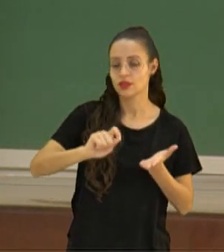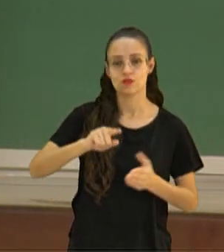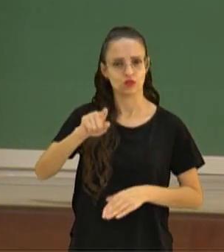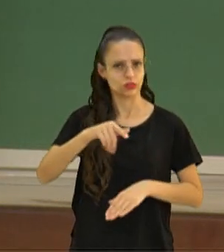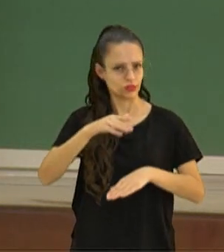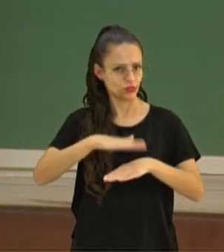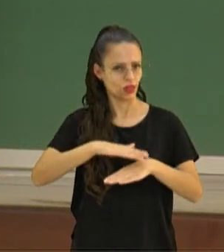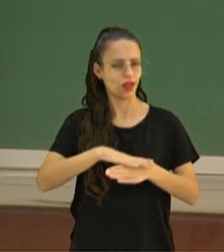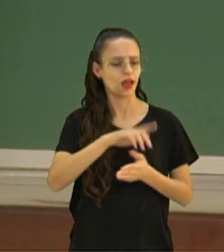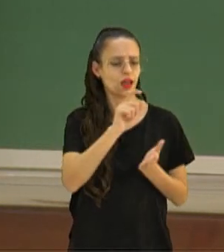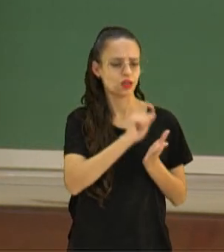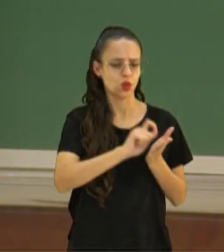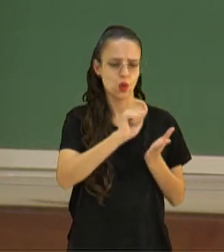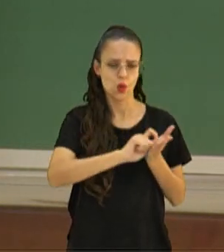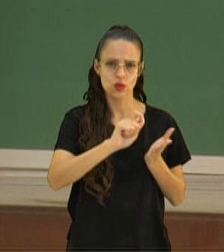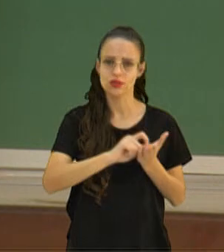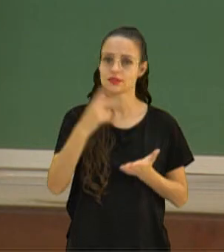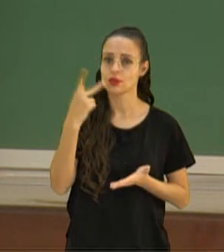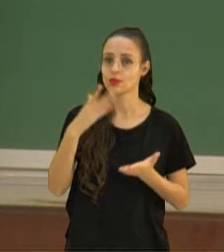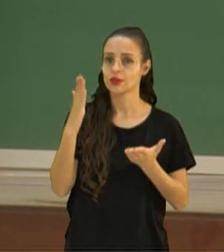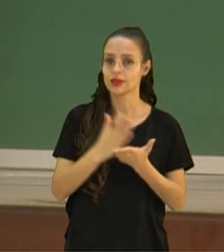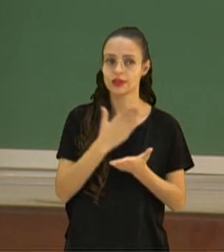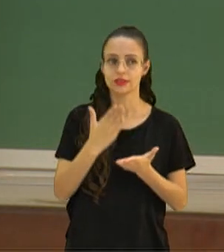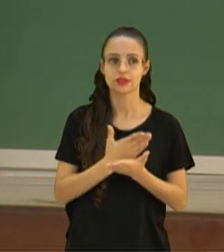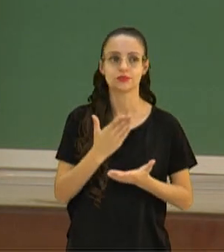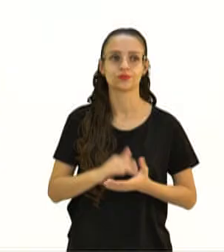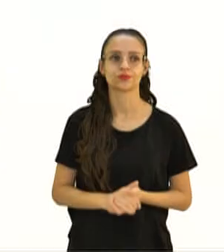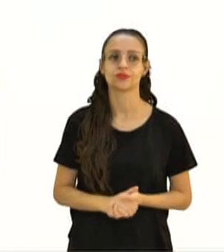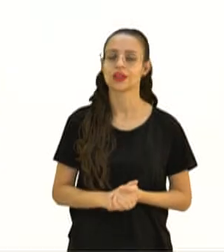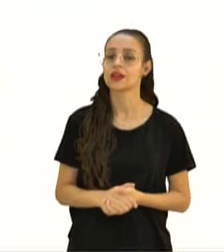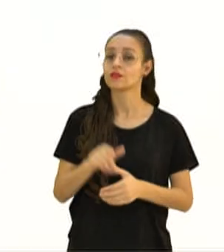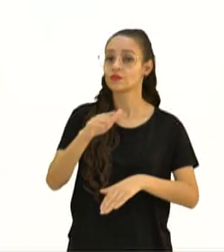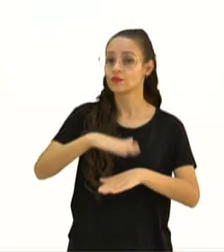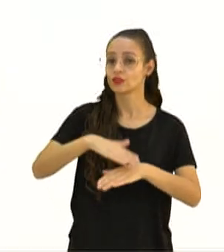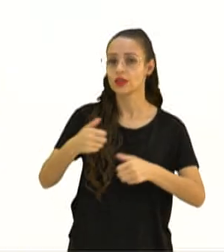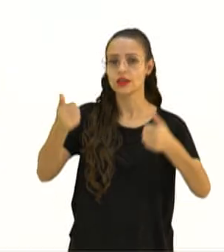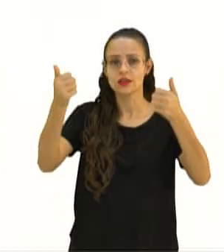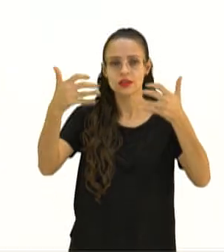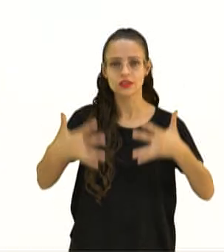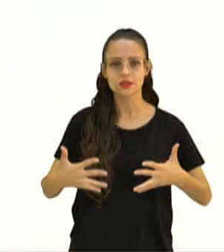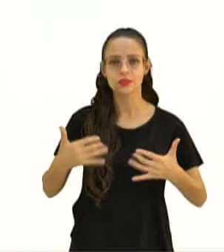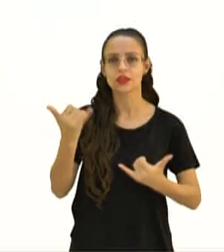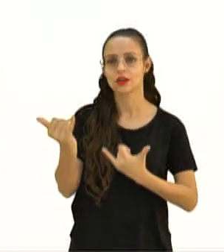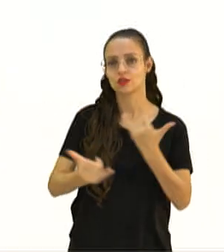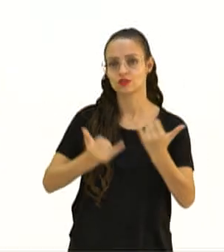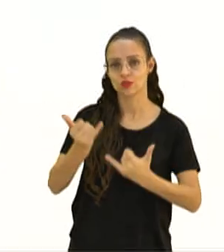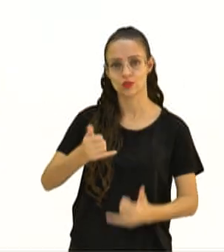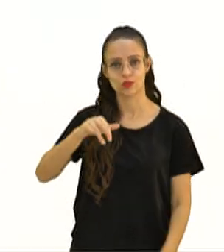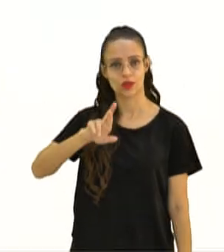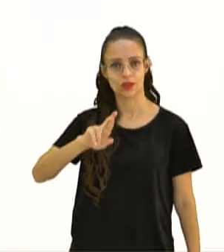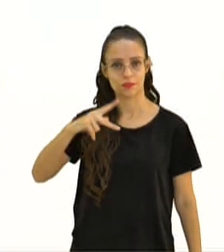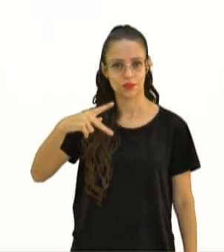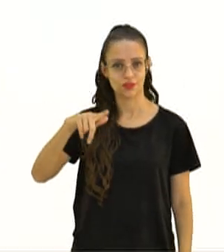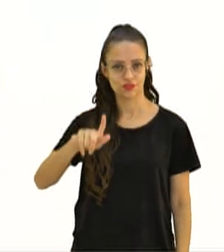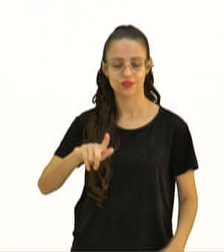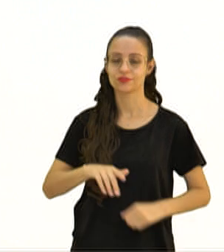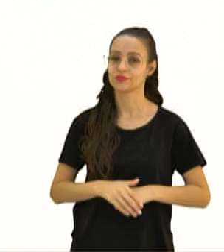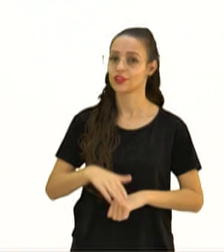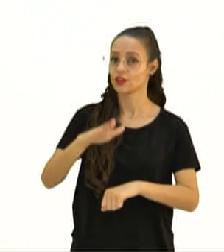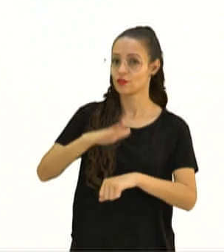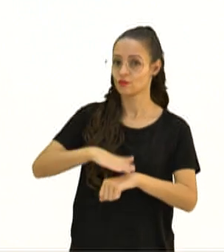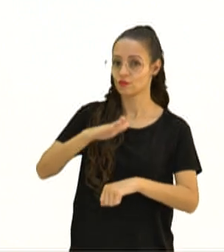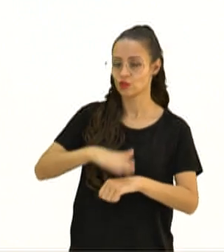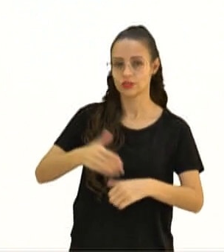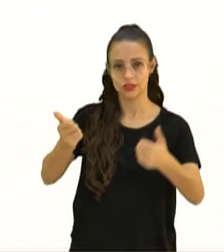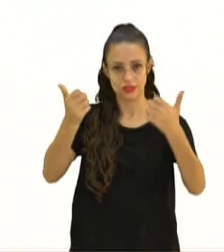as suas anotações lá no seu caderno e o exercício fala o quê? Defina o jogo de RPG. Faz essa